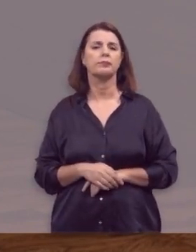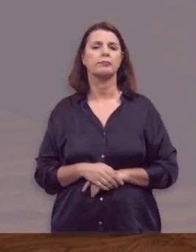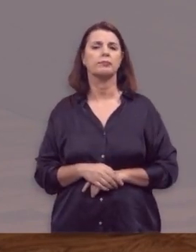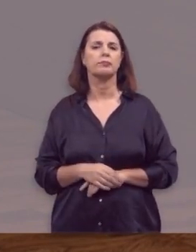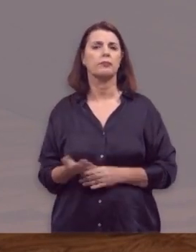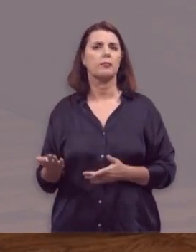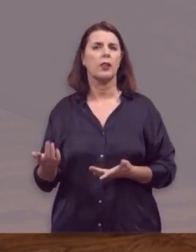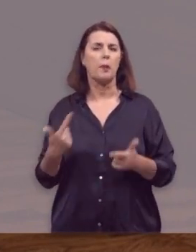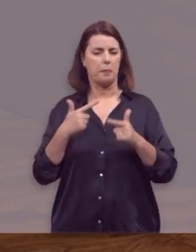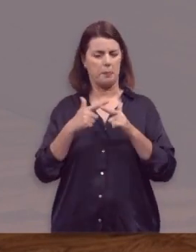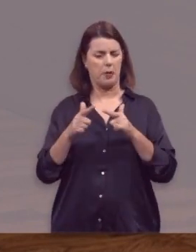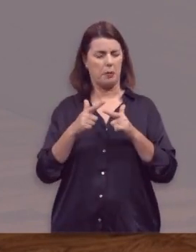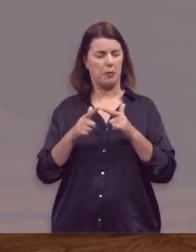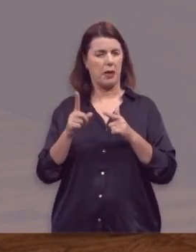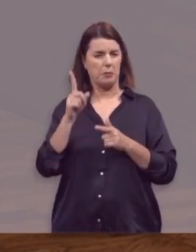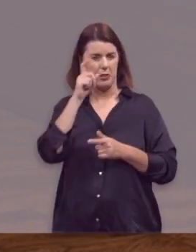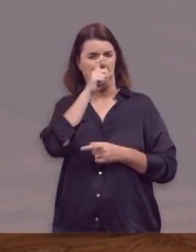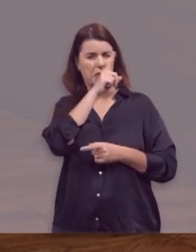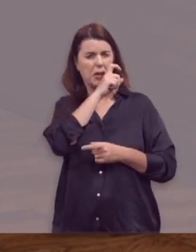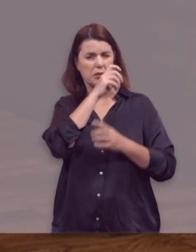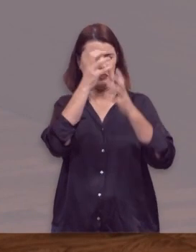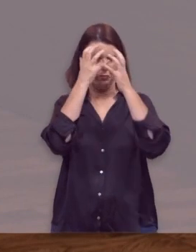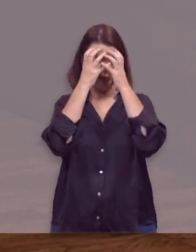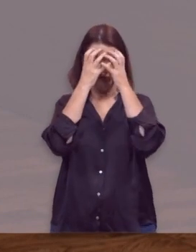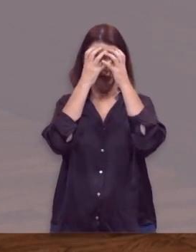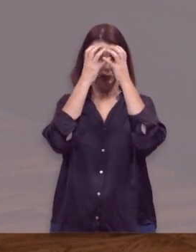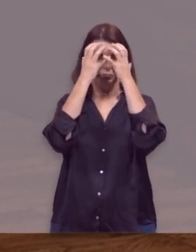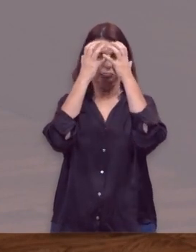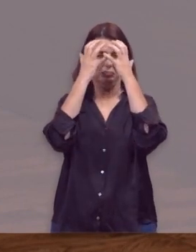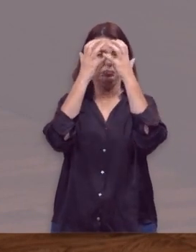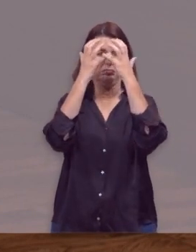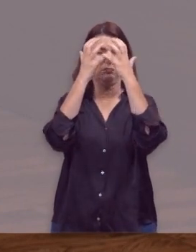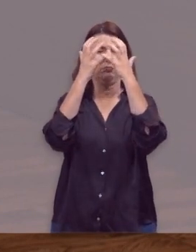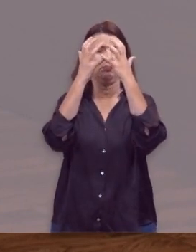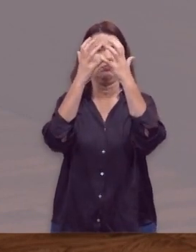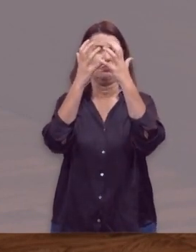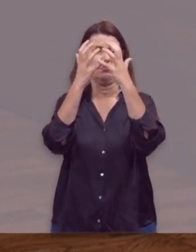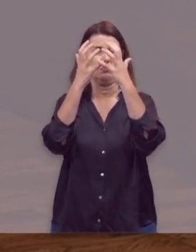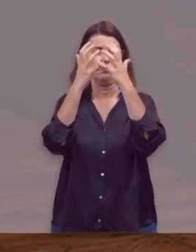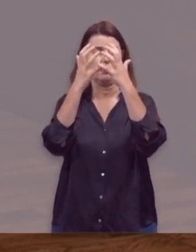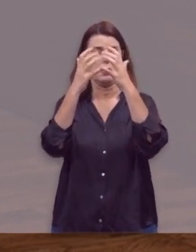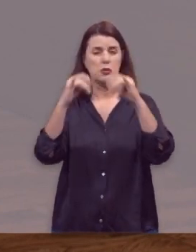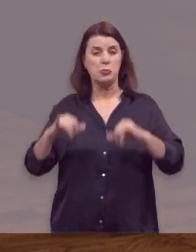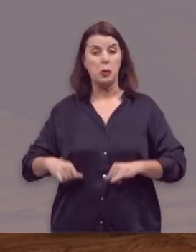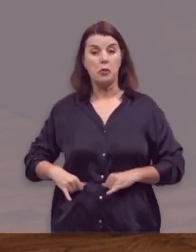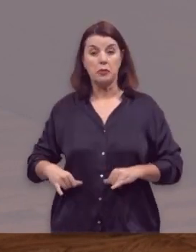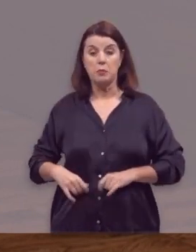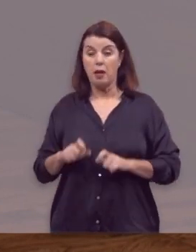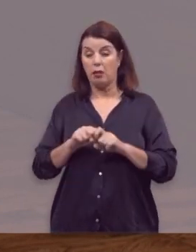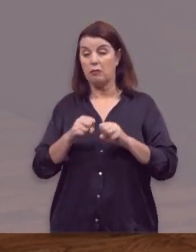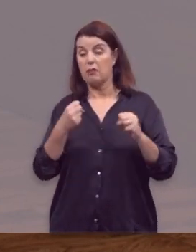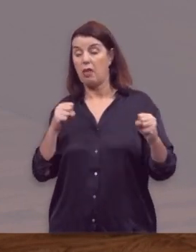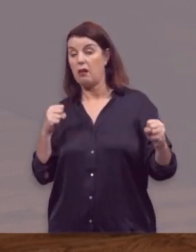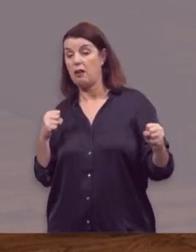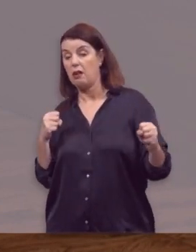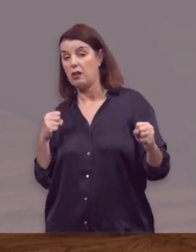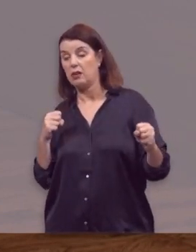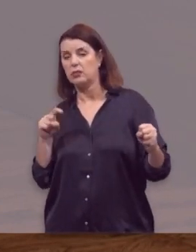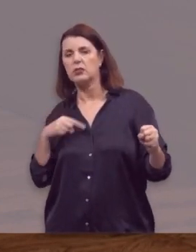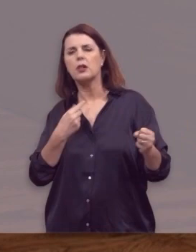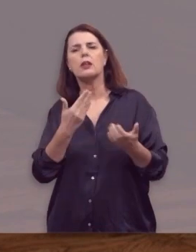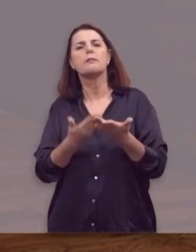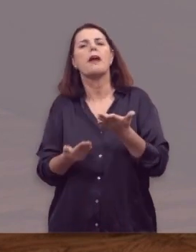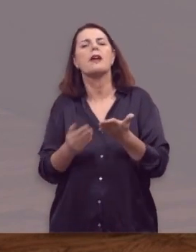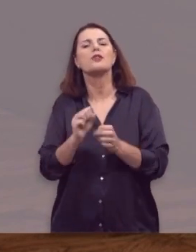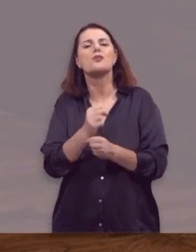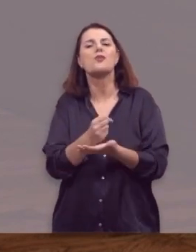que as circunstâncias são tão medonhas, que os problemas são tão grandes, que as dores são tão atrozes, que nós